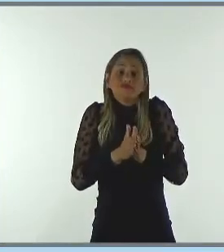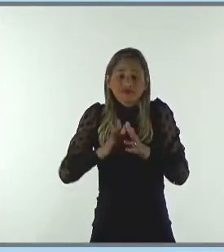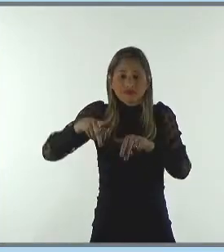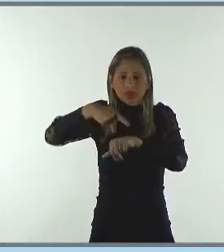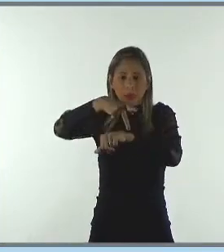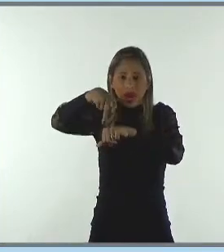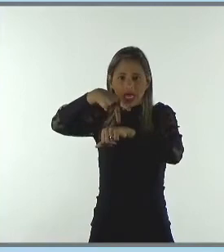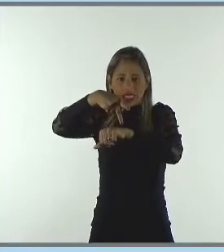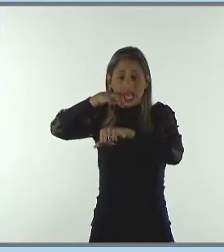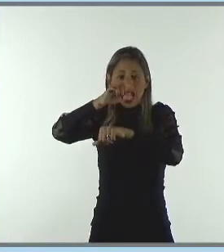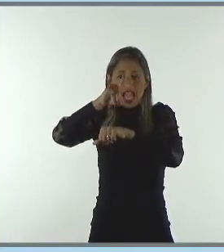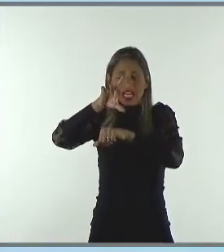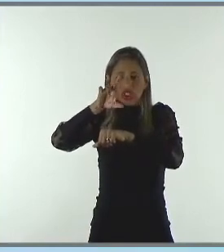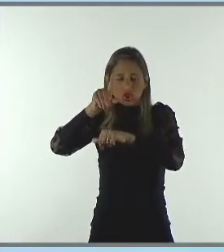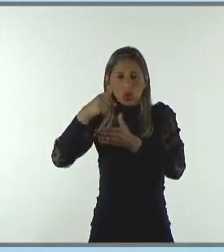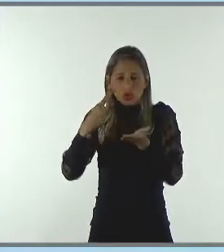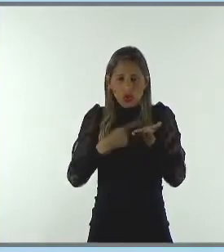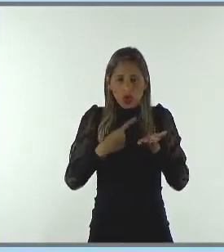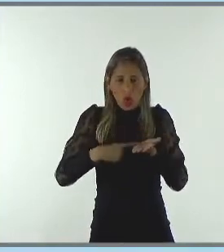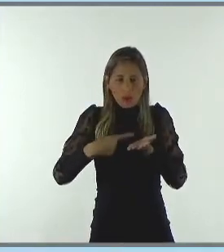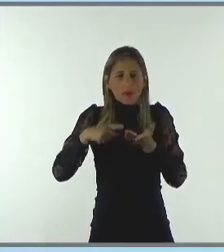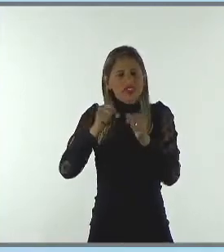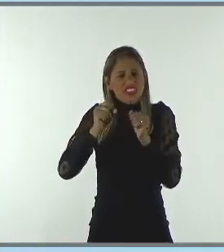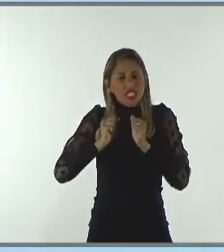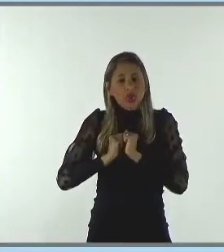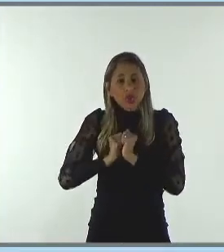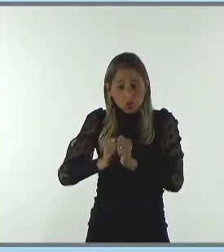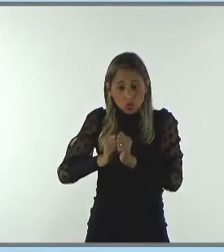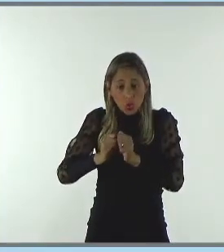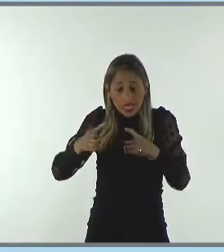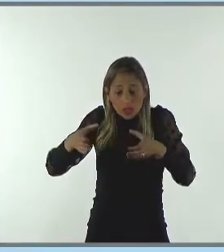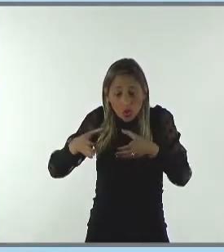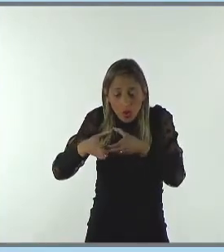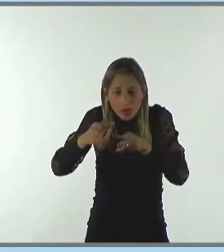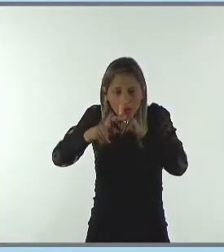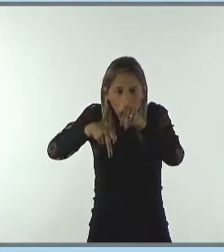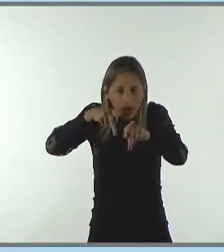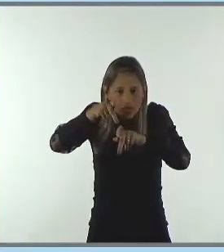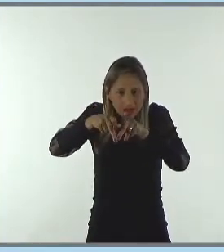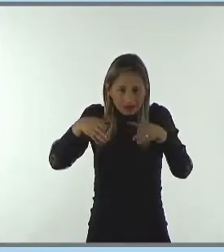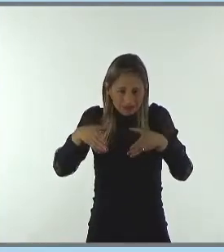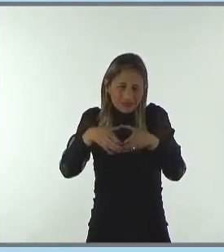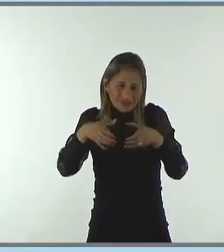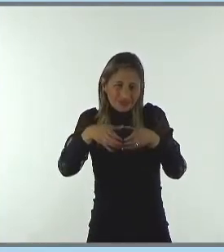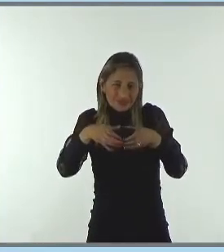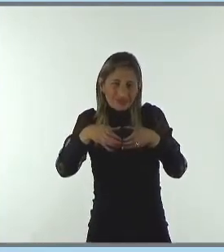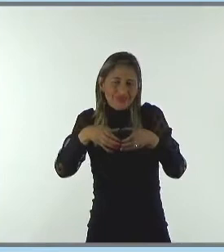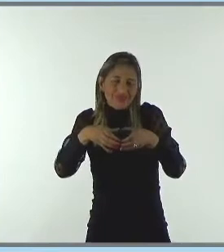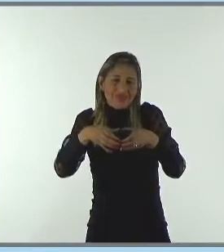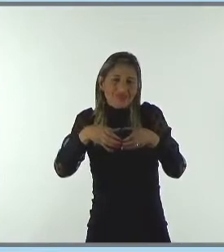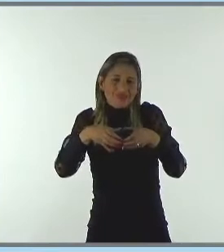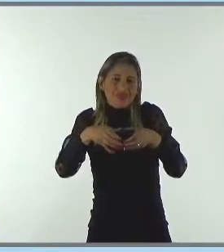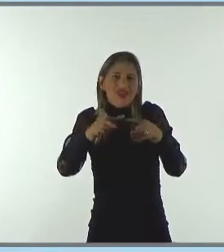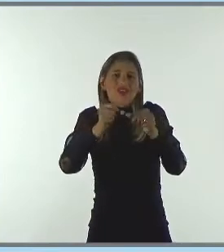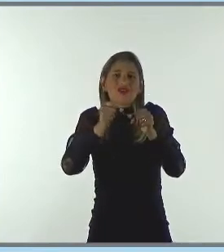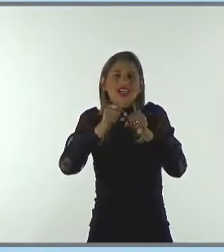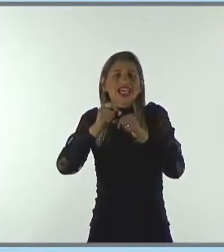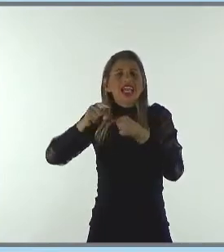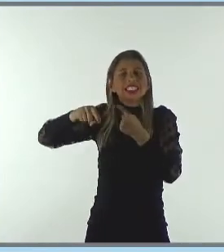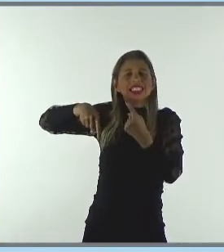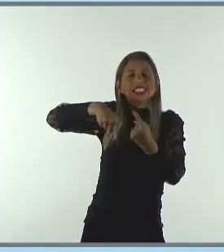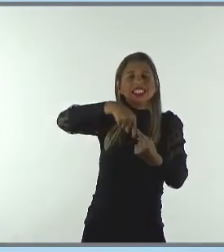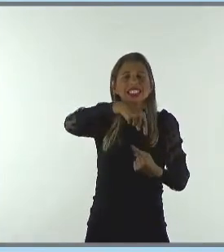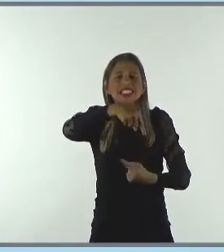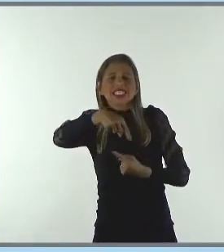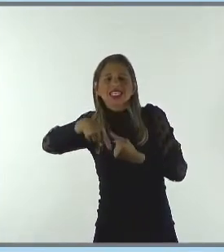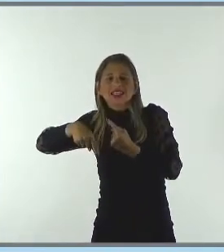Então, editoras que assumem o compromisso de atuar junto a essas comunidades, a esses grupos, fazendo circular